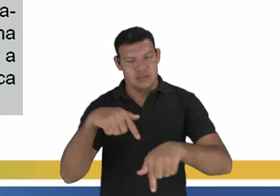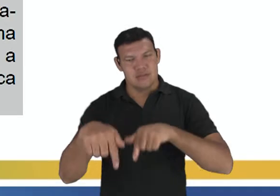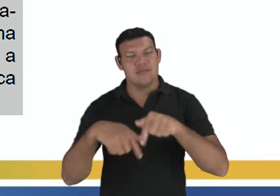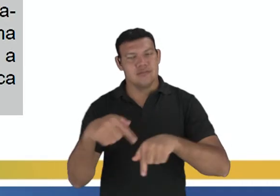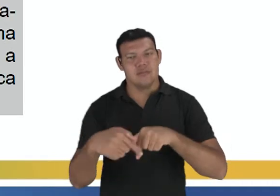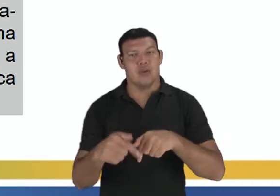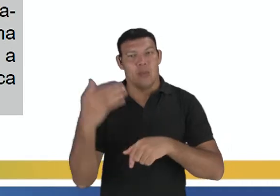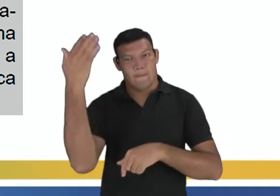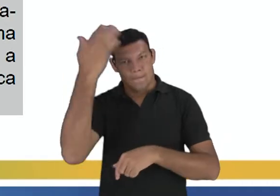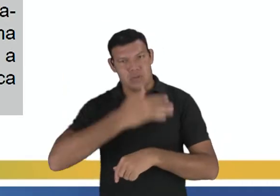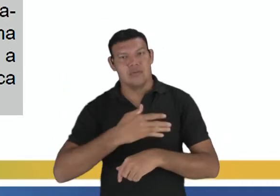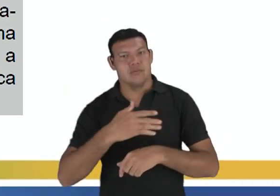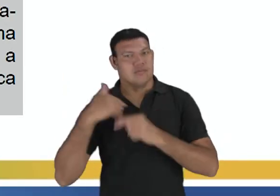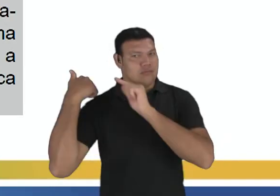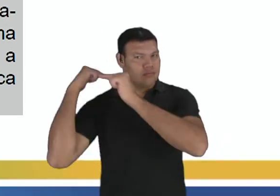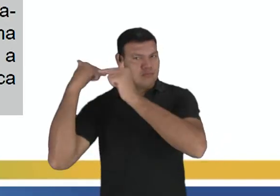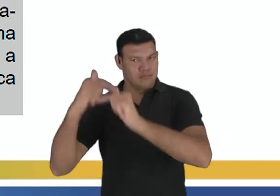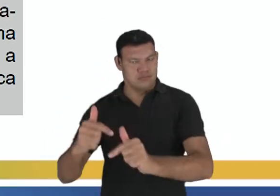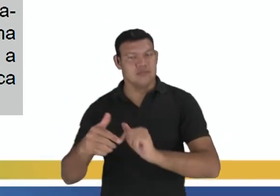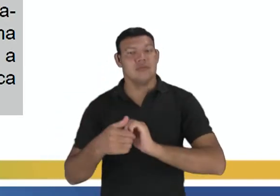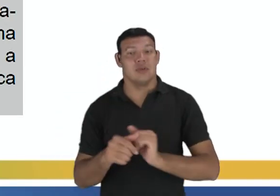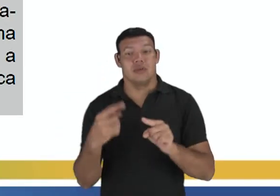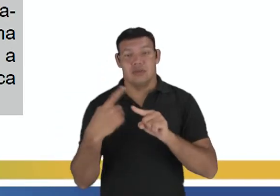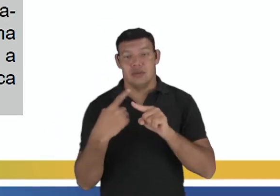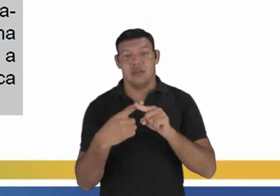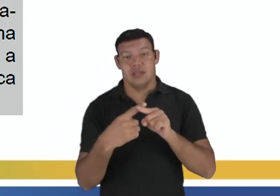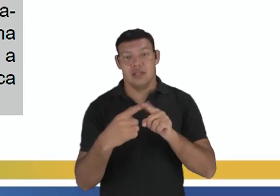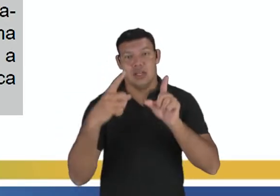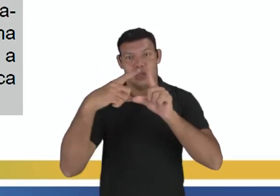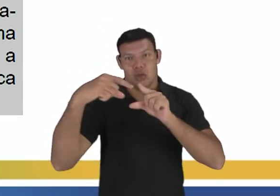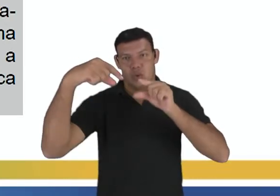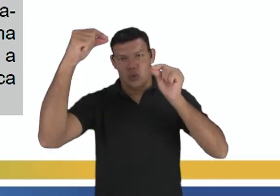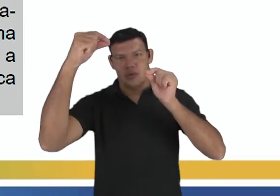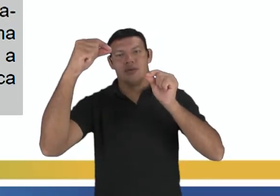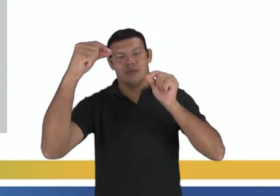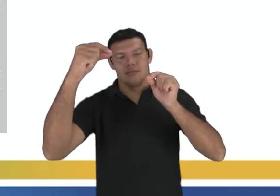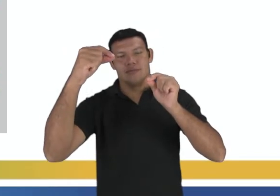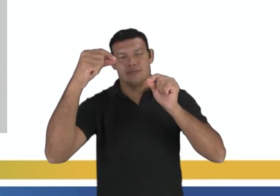embasa essa teoria, tá? De que a Lua já foi parte da Terra. Tá?